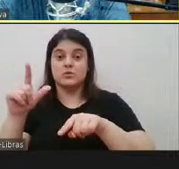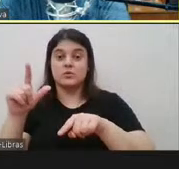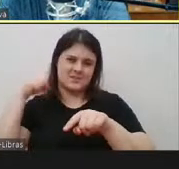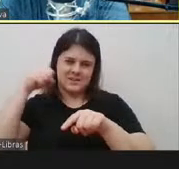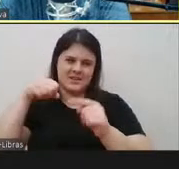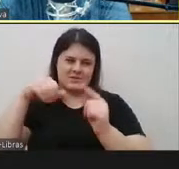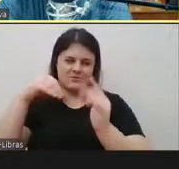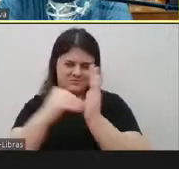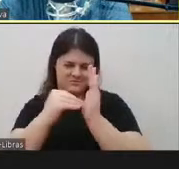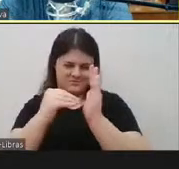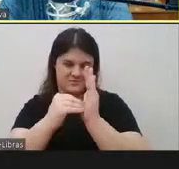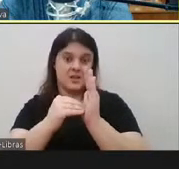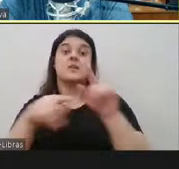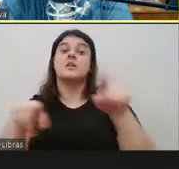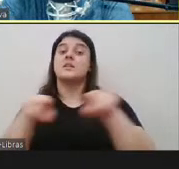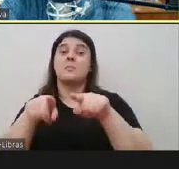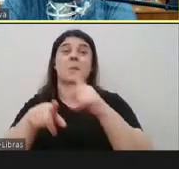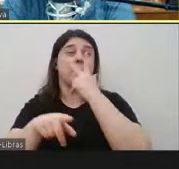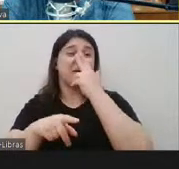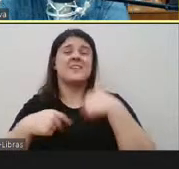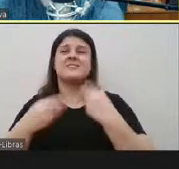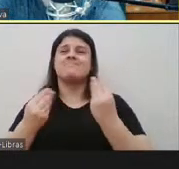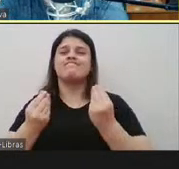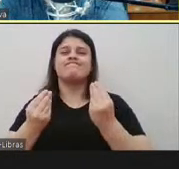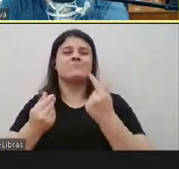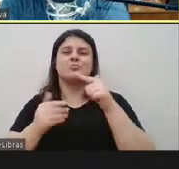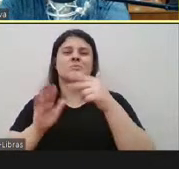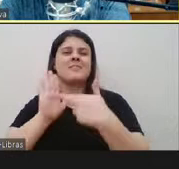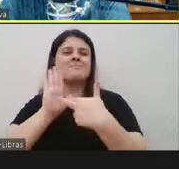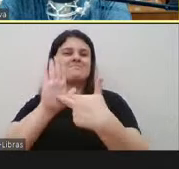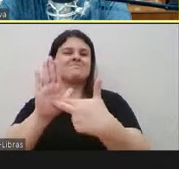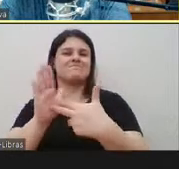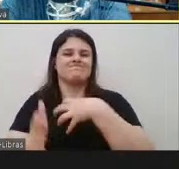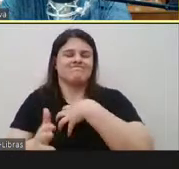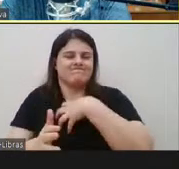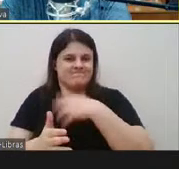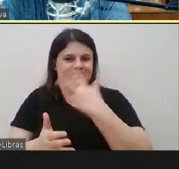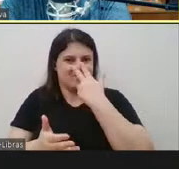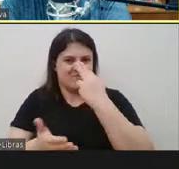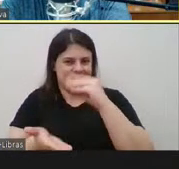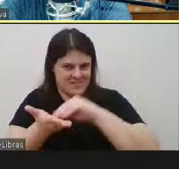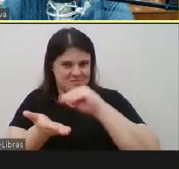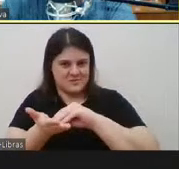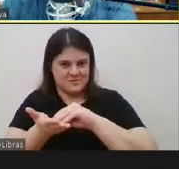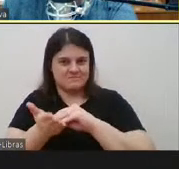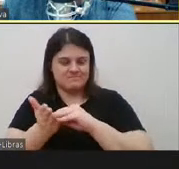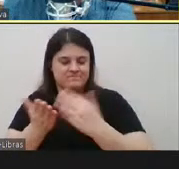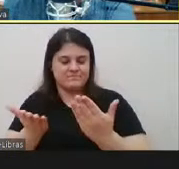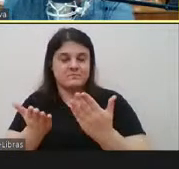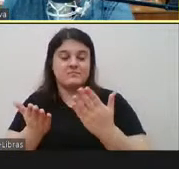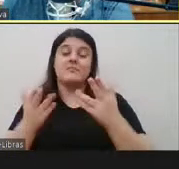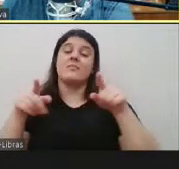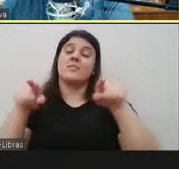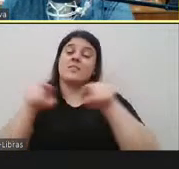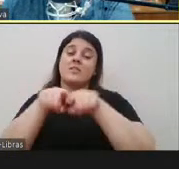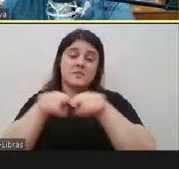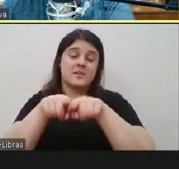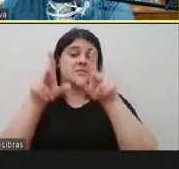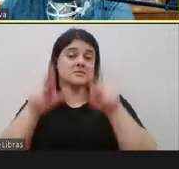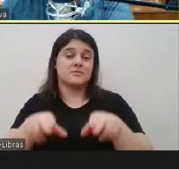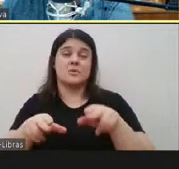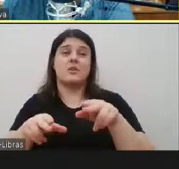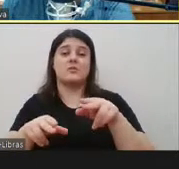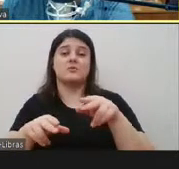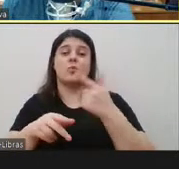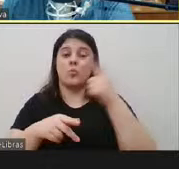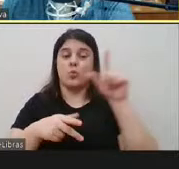persiste na população essa sensação de falta de representação política de falta de representatividade da mesma forma quando